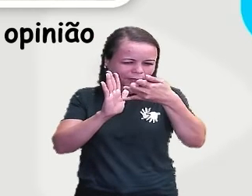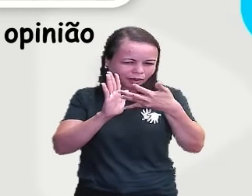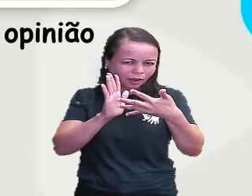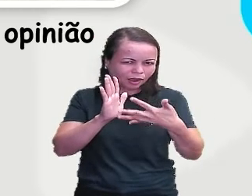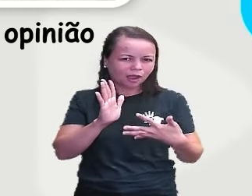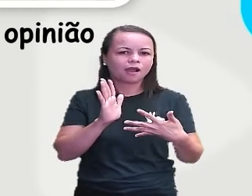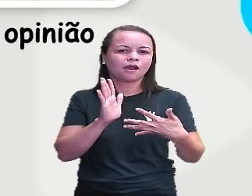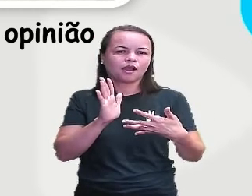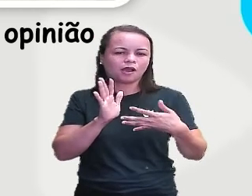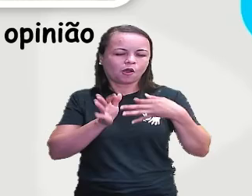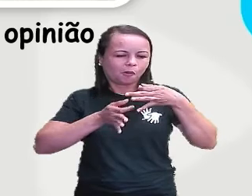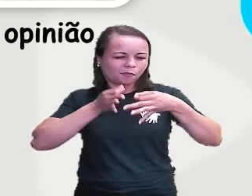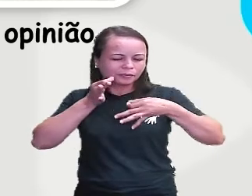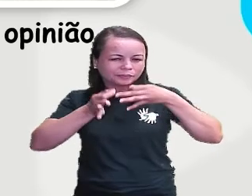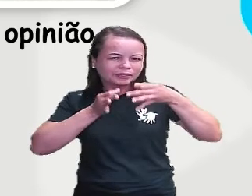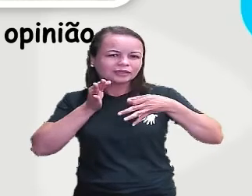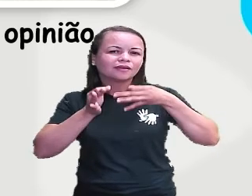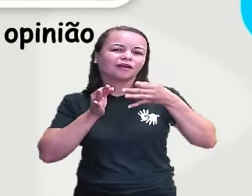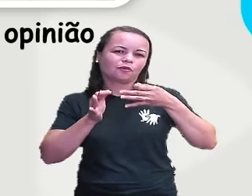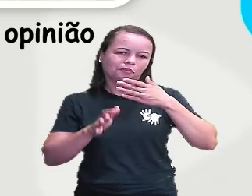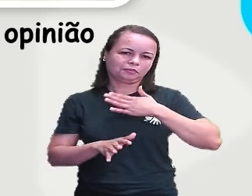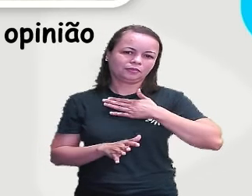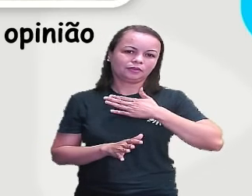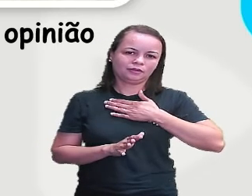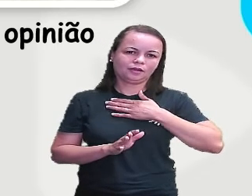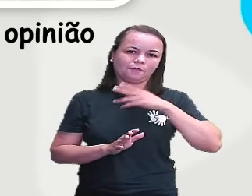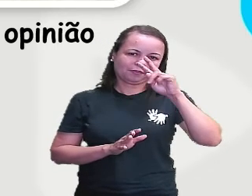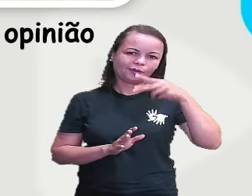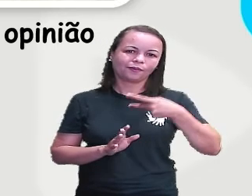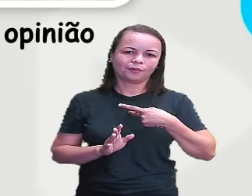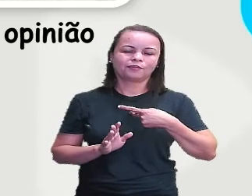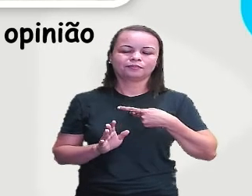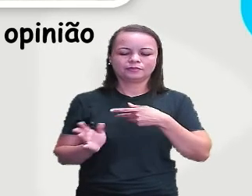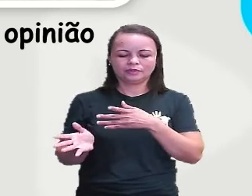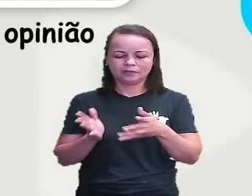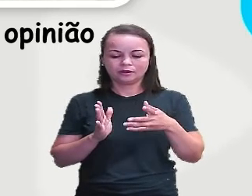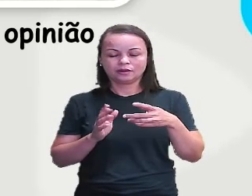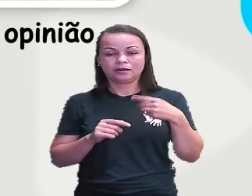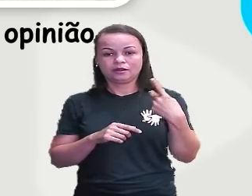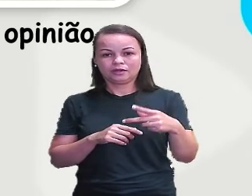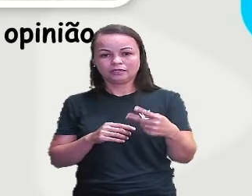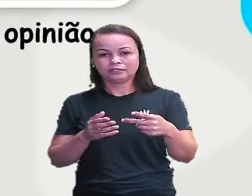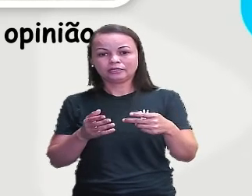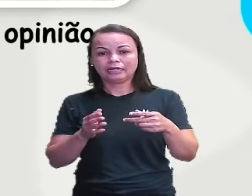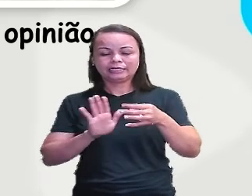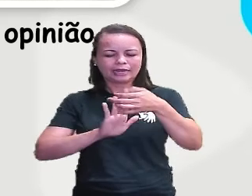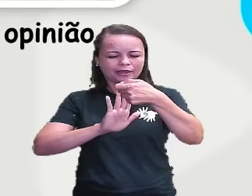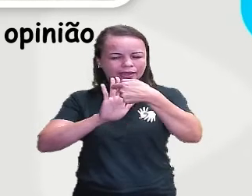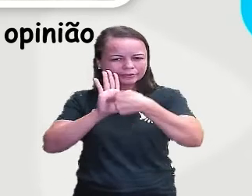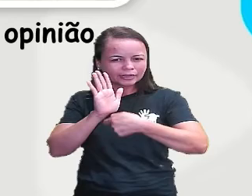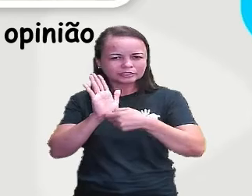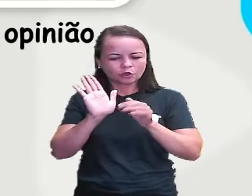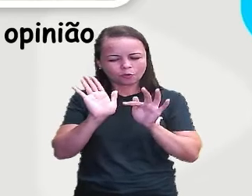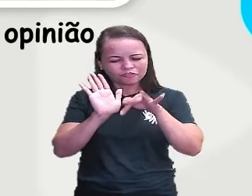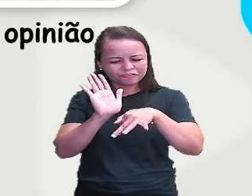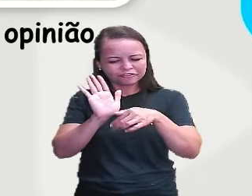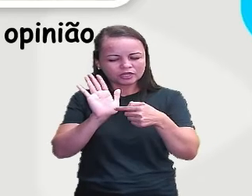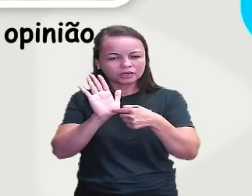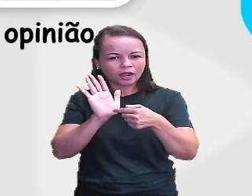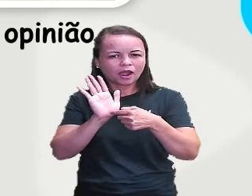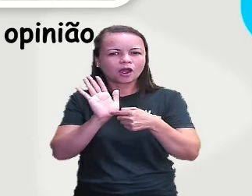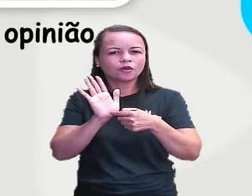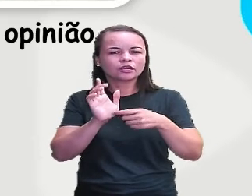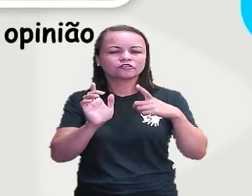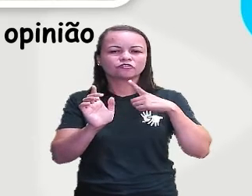argumentos, né, sobre aquele tema, a minha opinião. E lá no finalzinho da minha redação também vou trazer uma